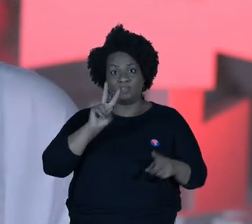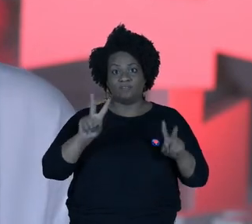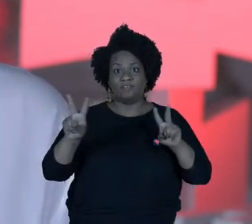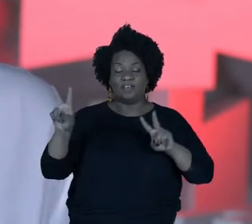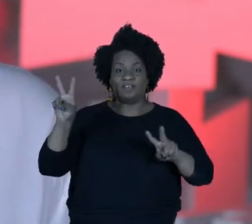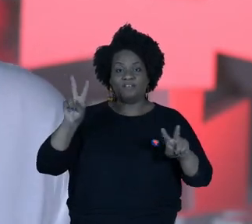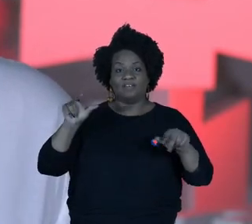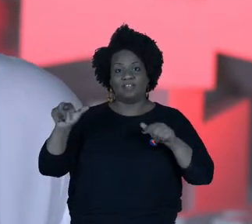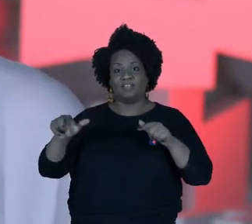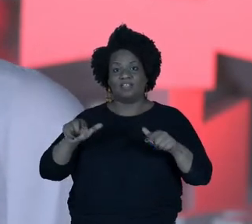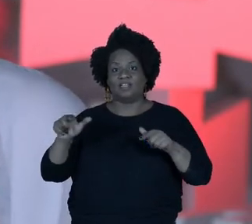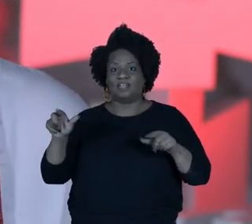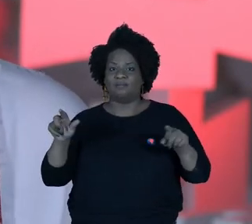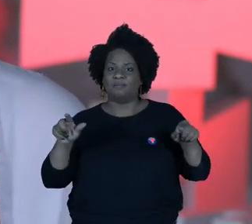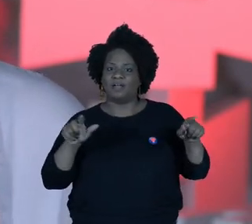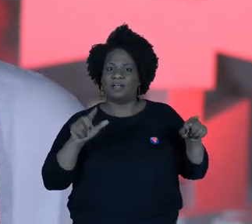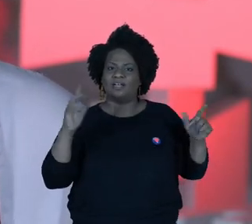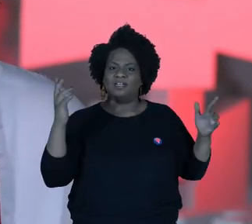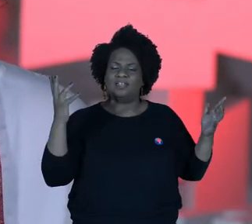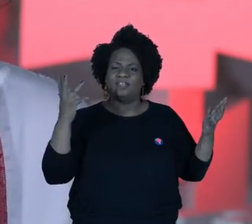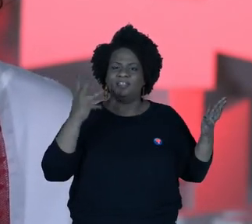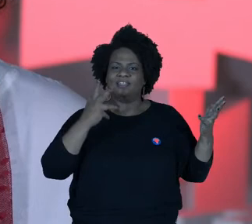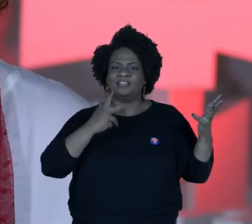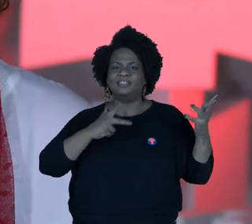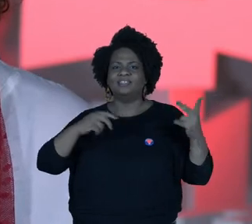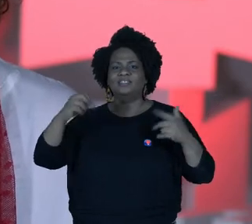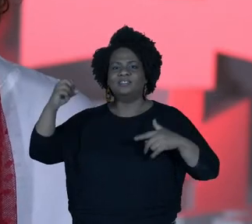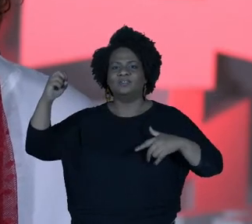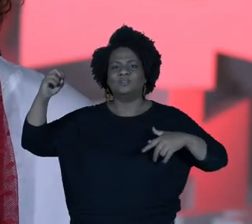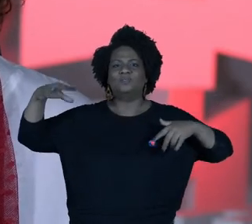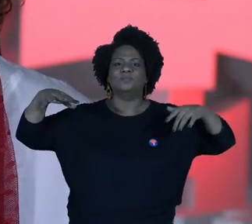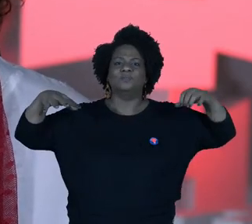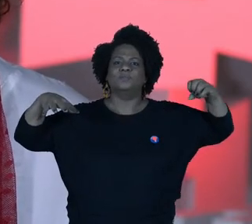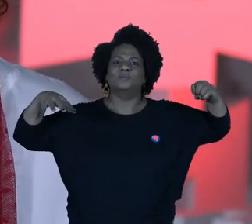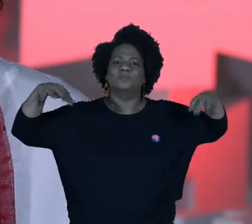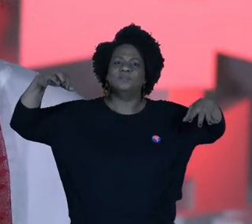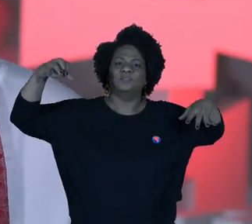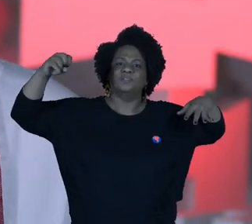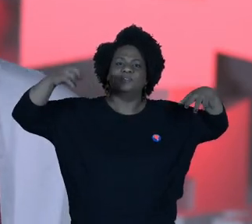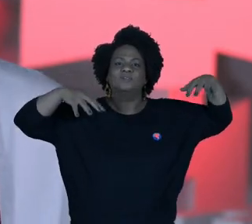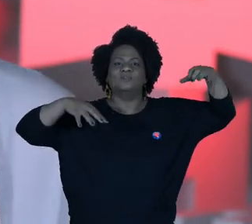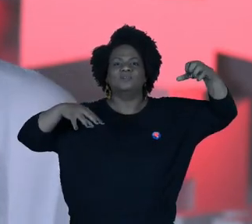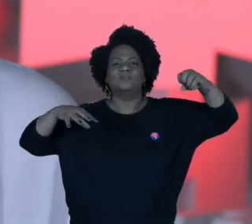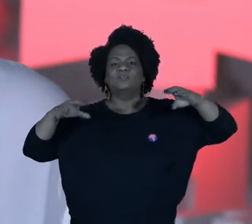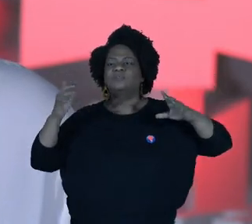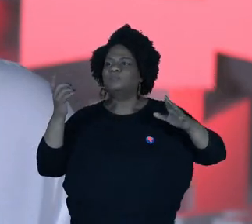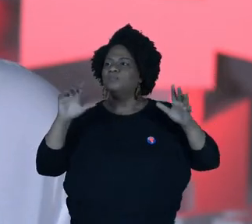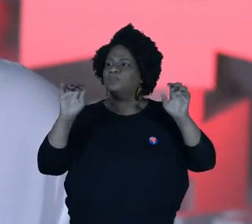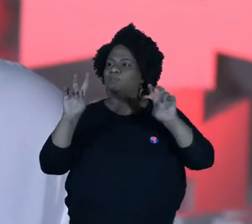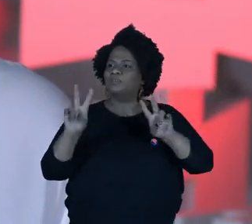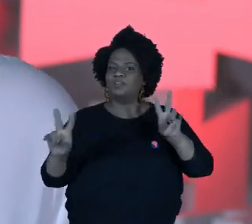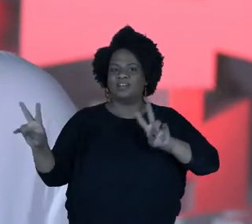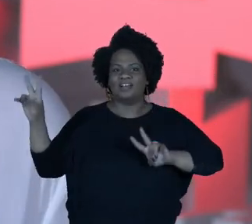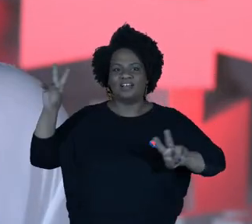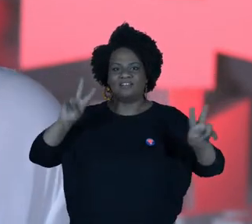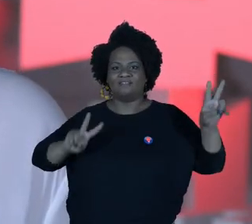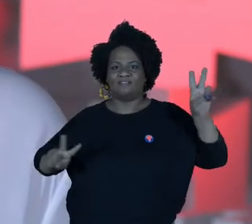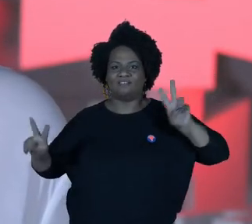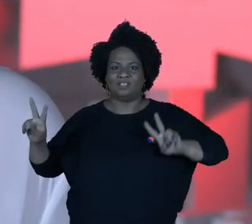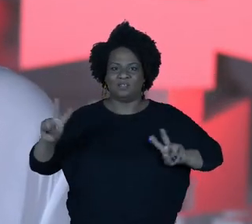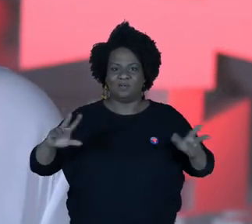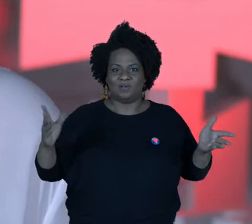Rubem Valentim, lindamente iluminados, né, que compuseram a cenografia dessa